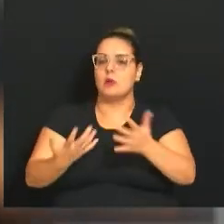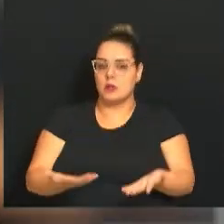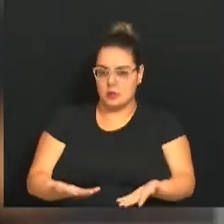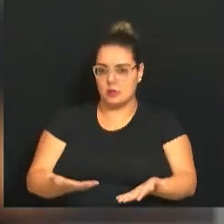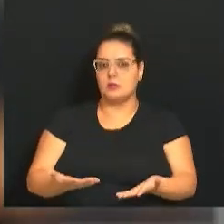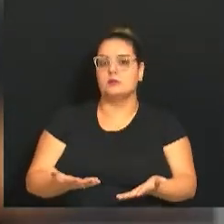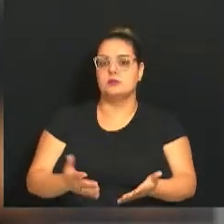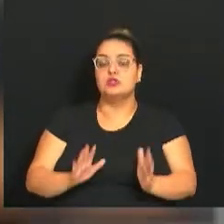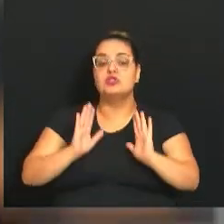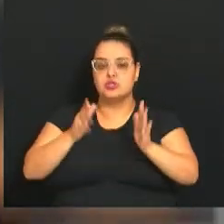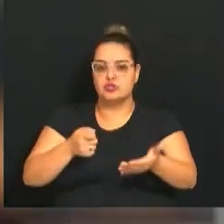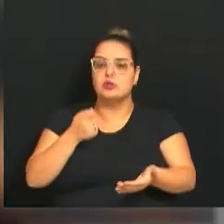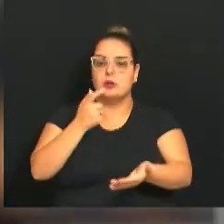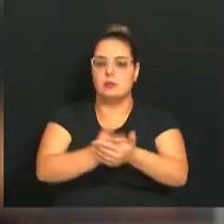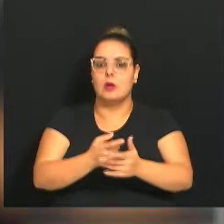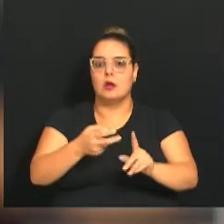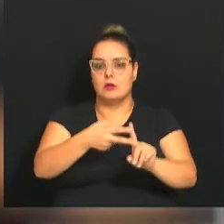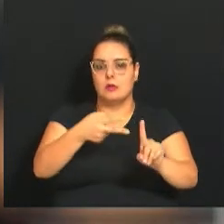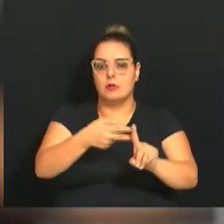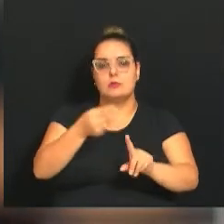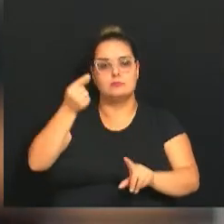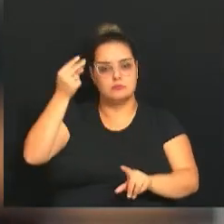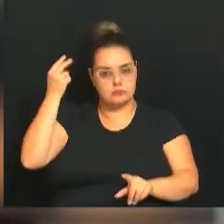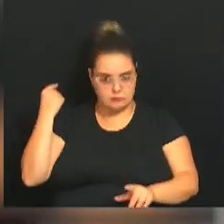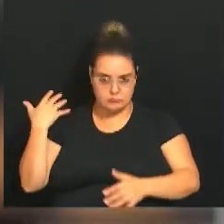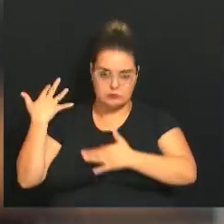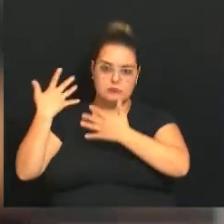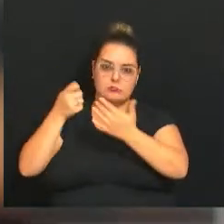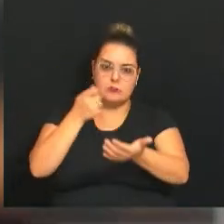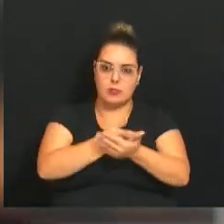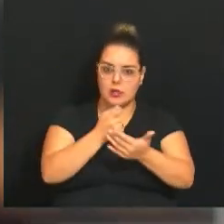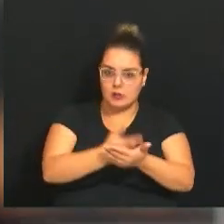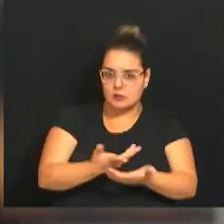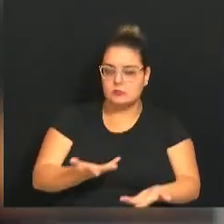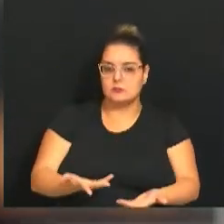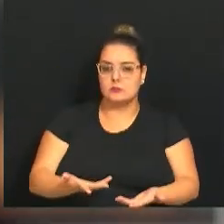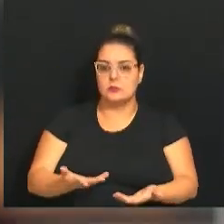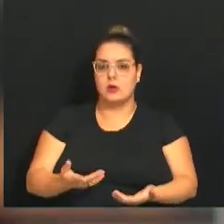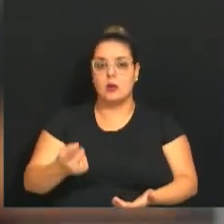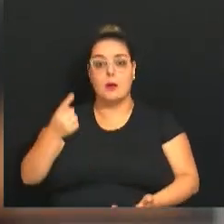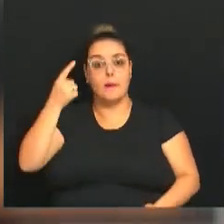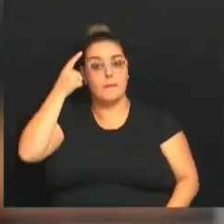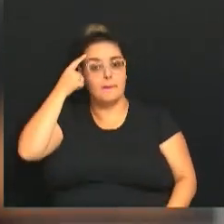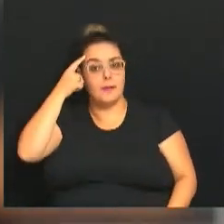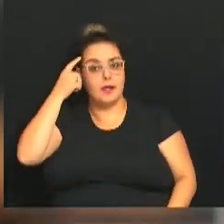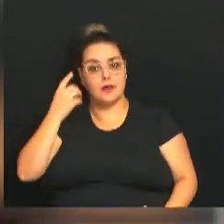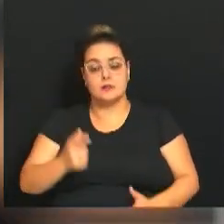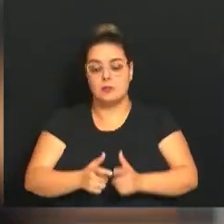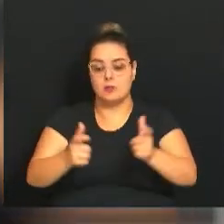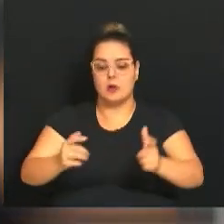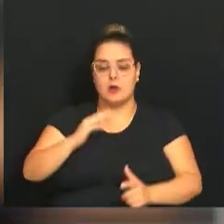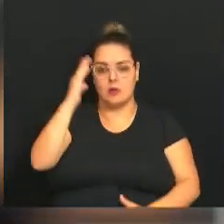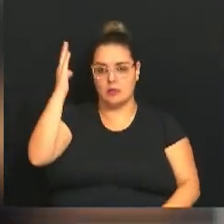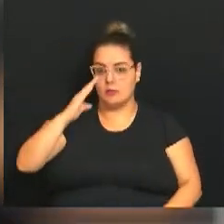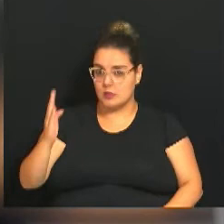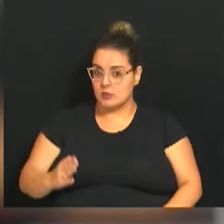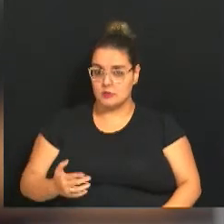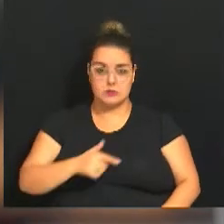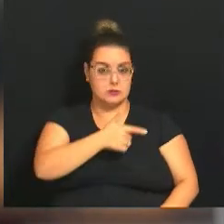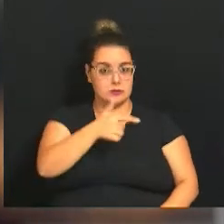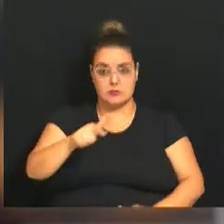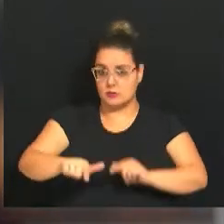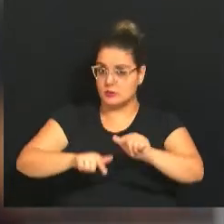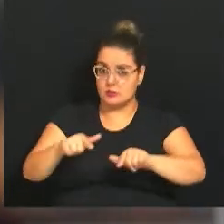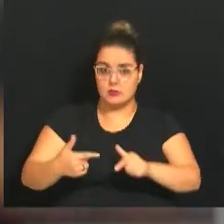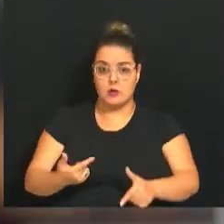contribuem com o INSS há algum tempo. Então, se nós considerarmos o tanto de brasileiros que hoje estão desempregados ou que trabalham